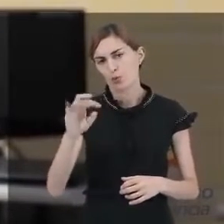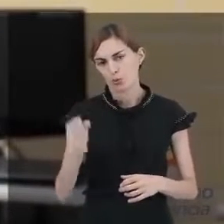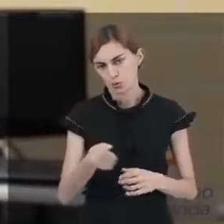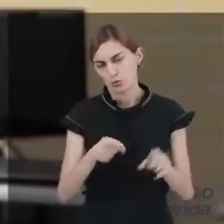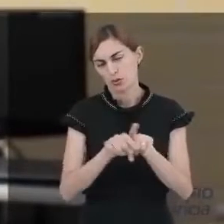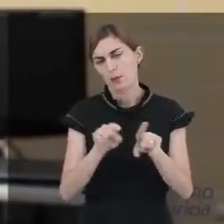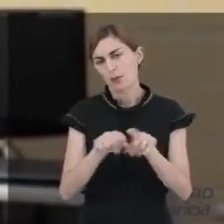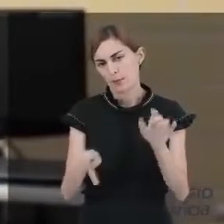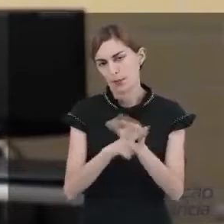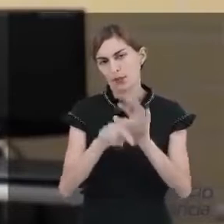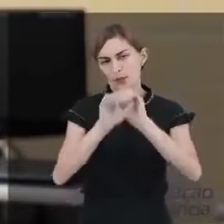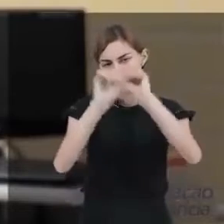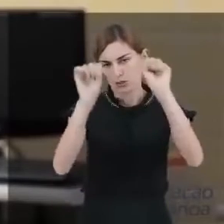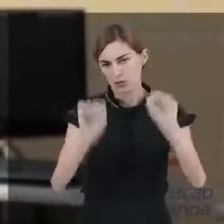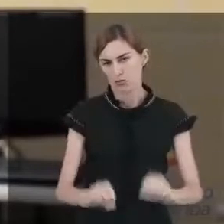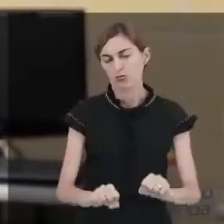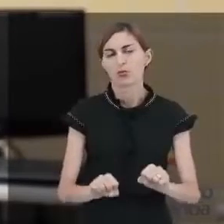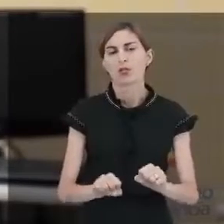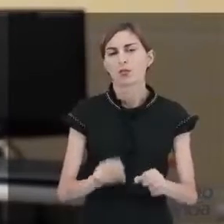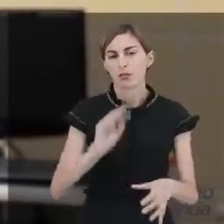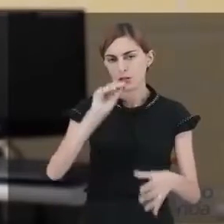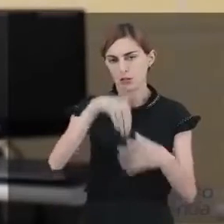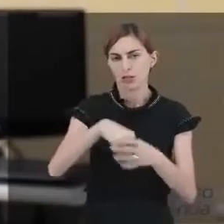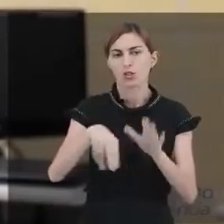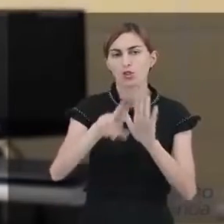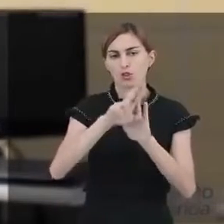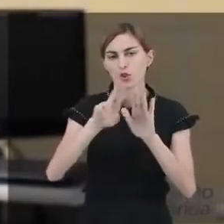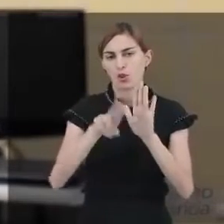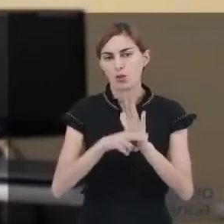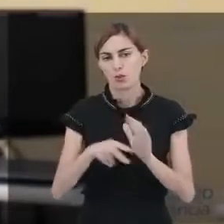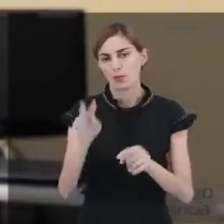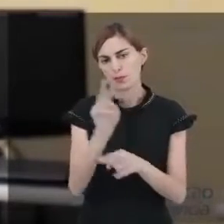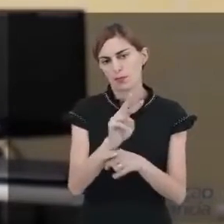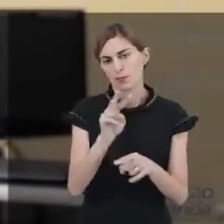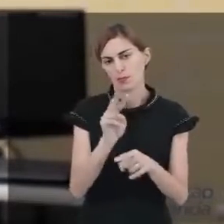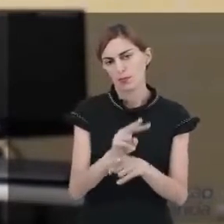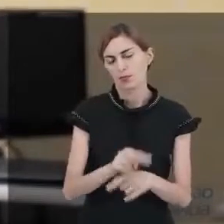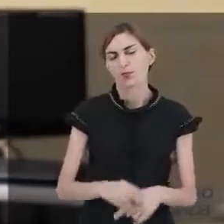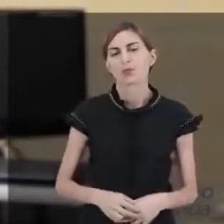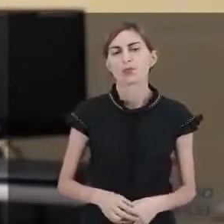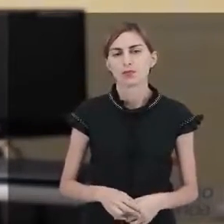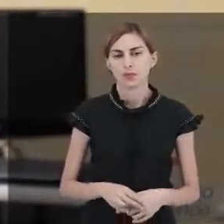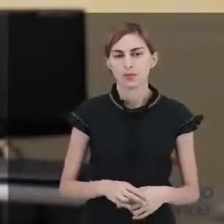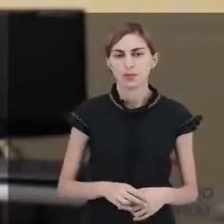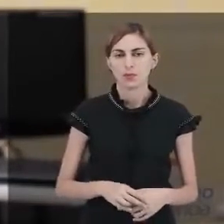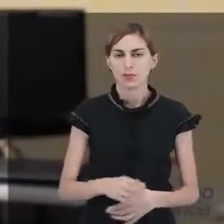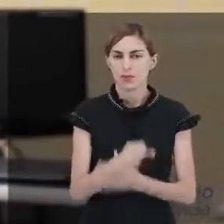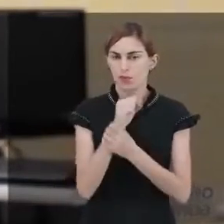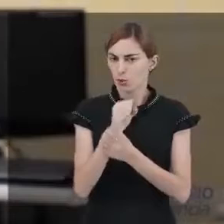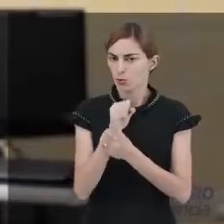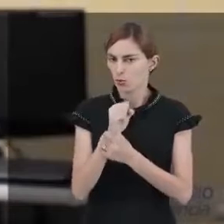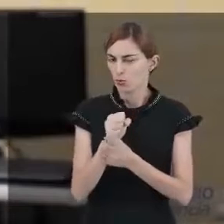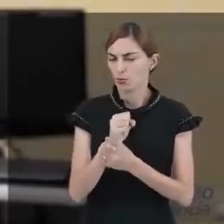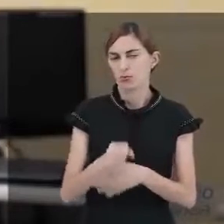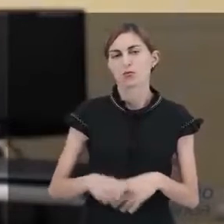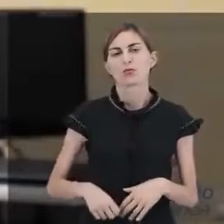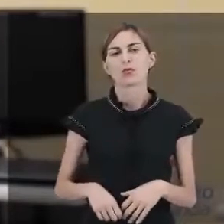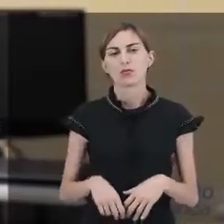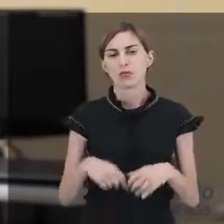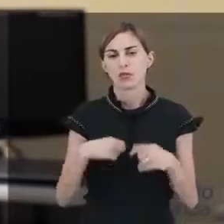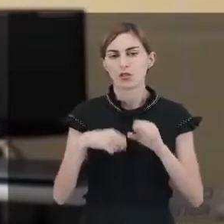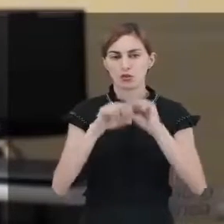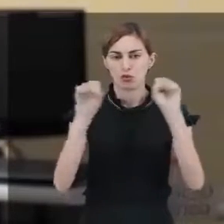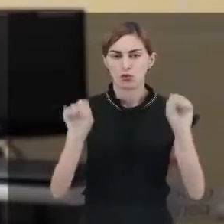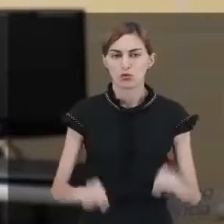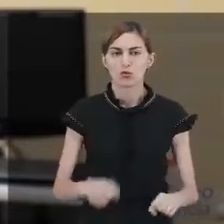Outro sistema que existe dentro das normas é o sistema de proteção a estruturas. Então, essa proteção a estruturas, nós vamos encontrar